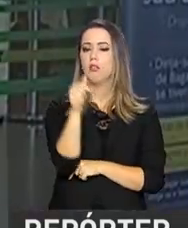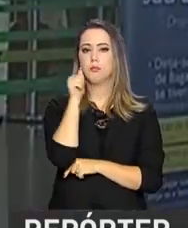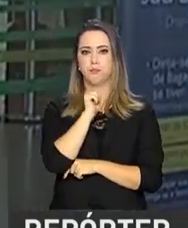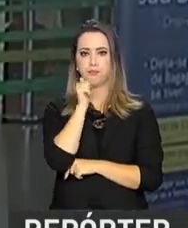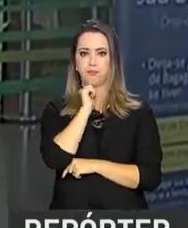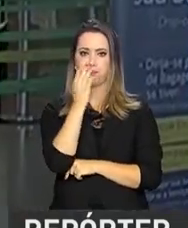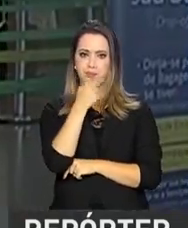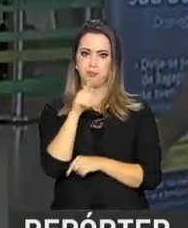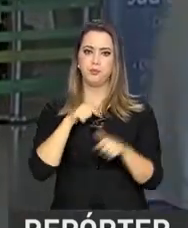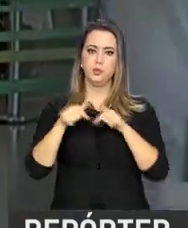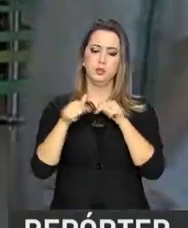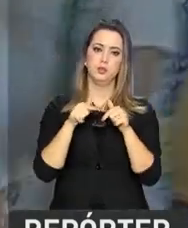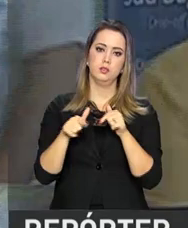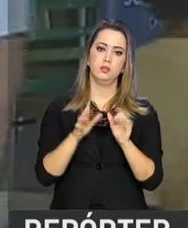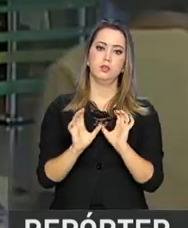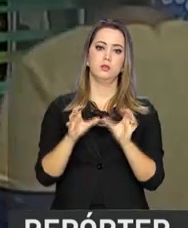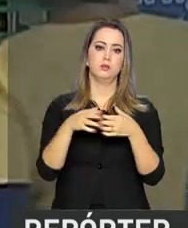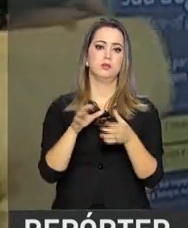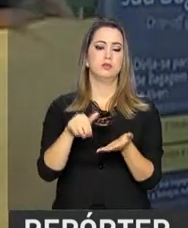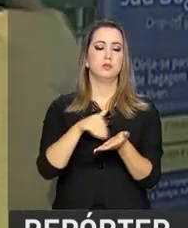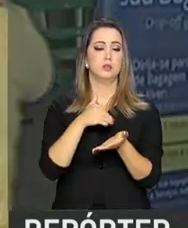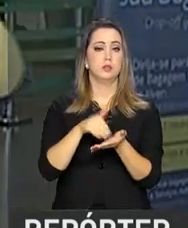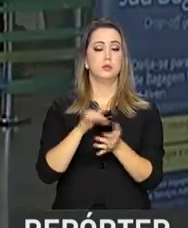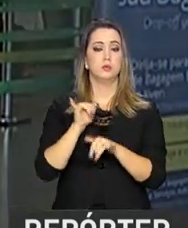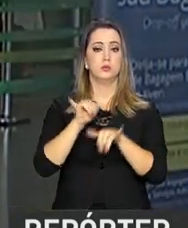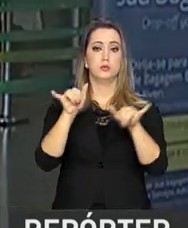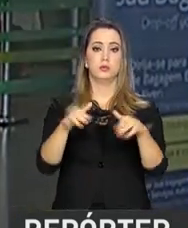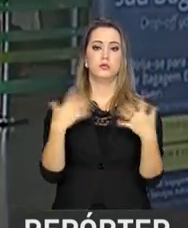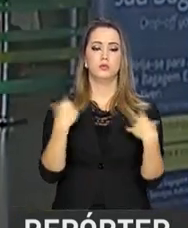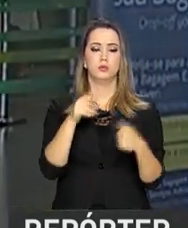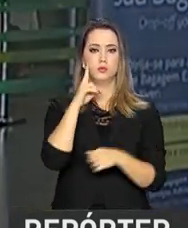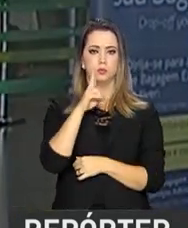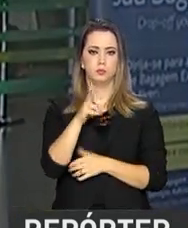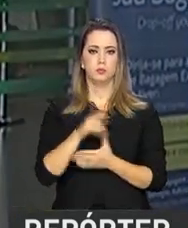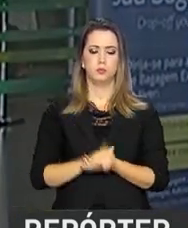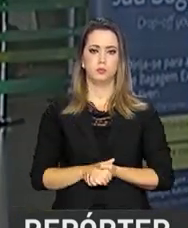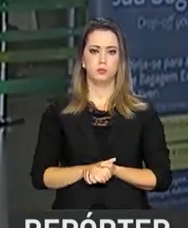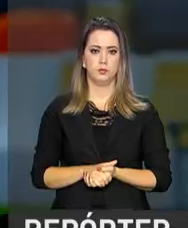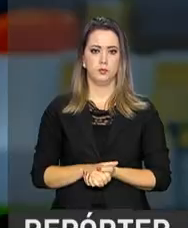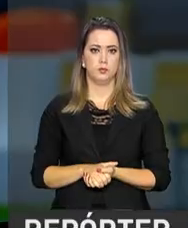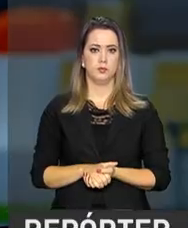de Aviação Civil. Vamos ouvir agora a entrevista.